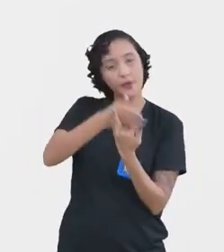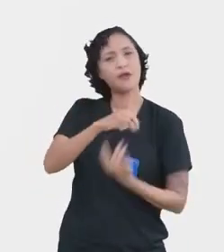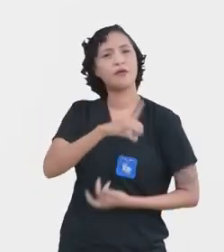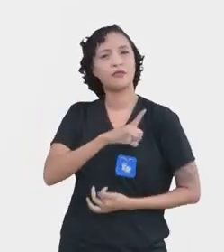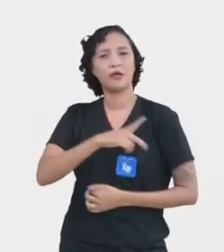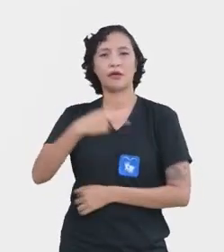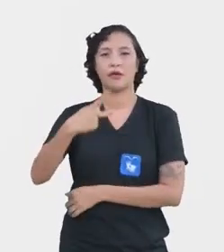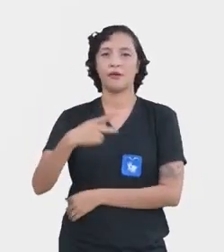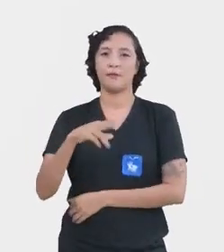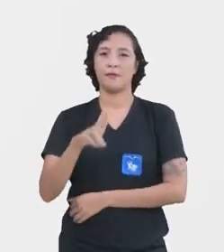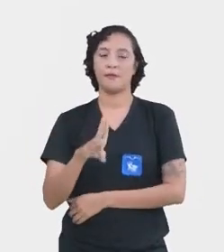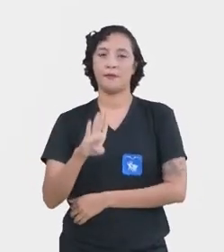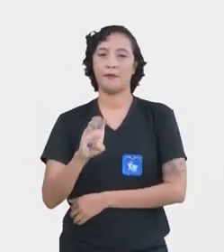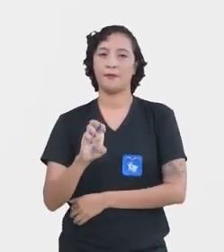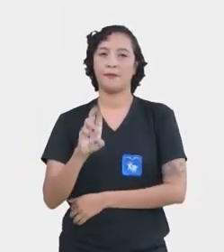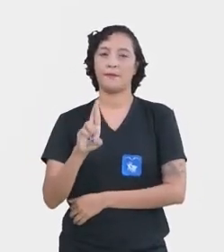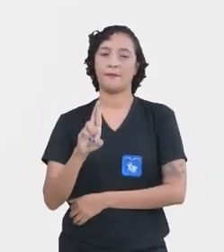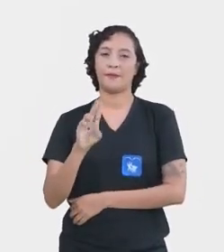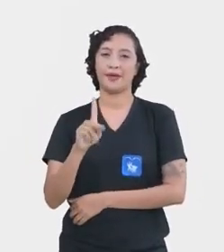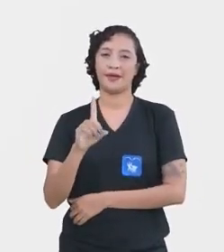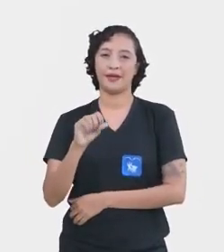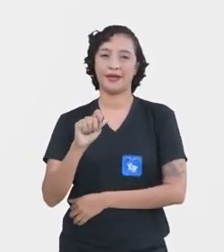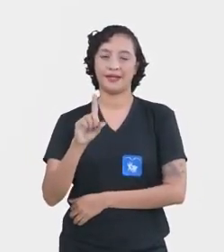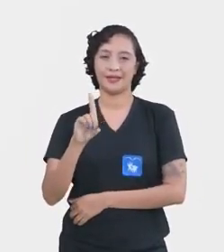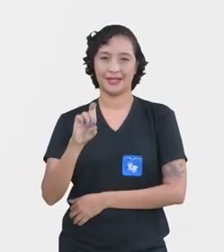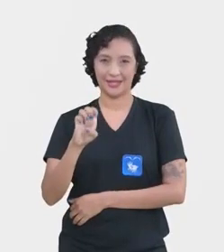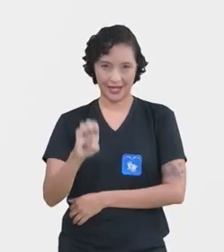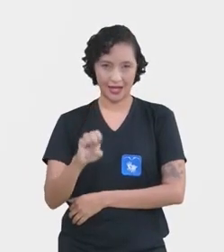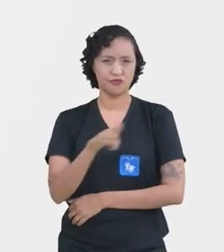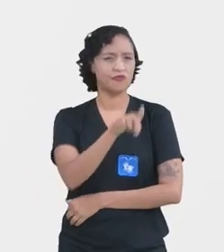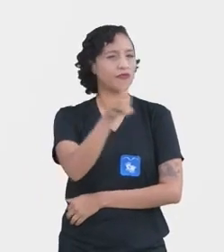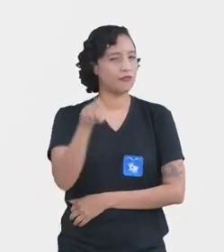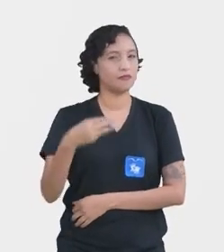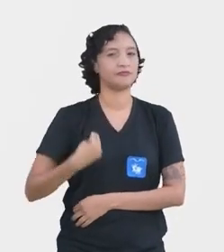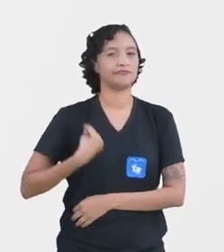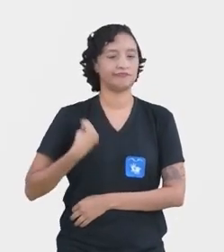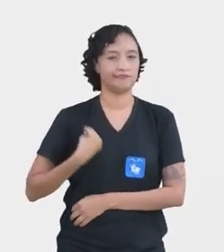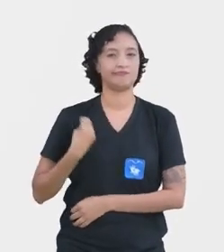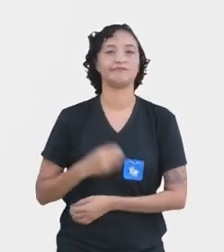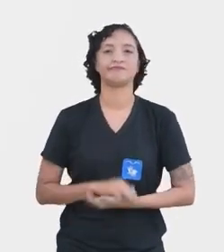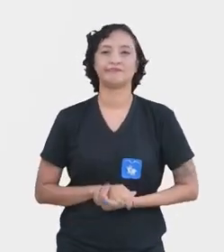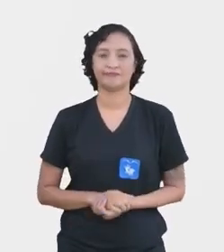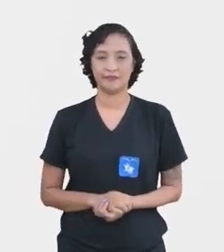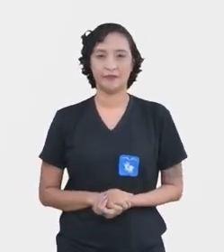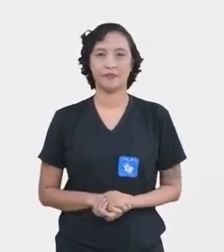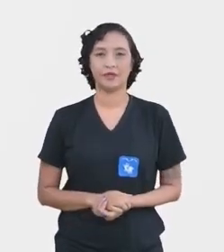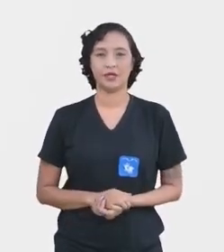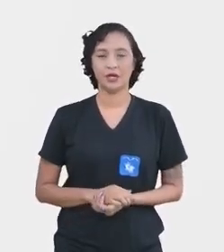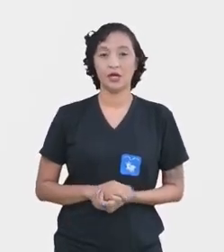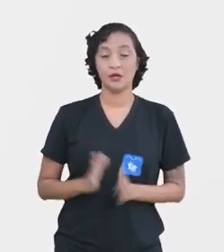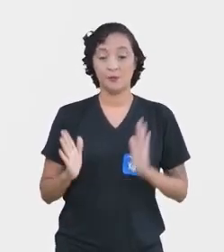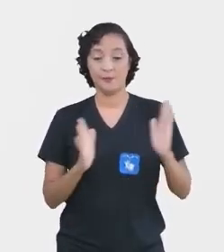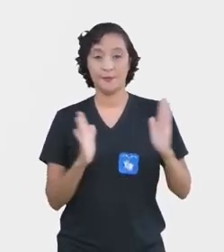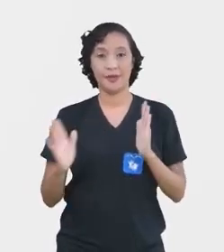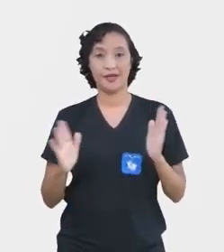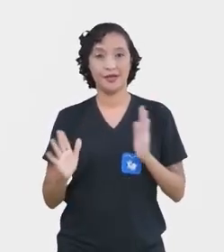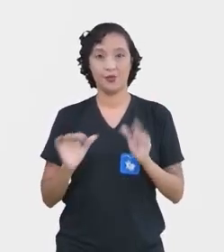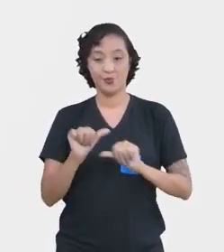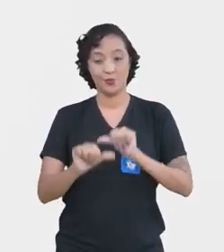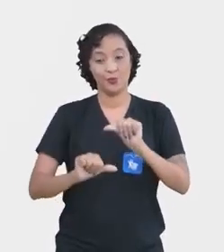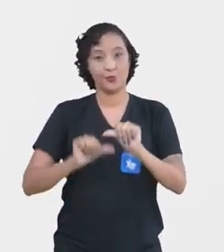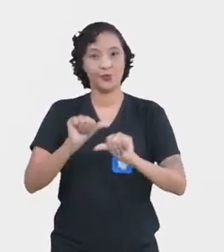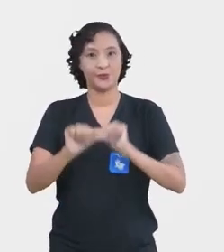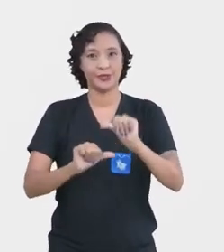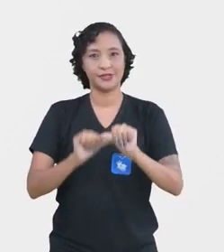que vocês logo vão estar entrando, se já não estão, que é uma fase de transição entre essas